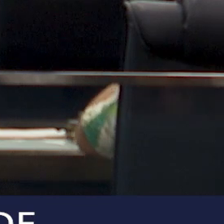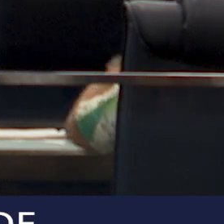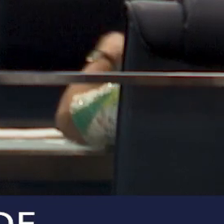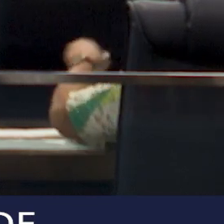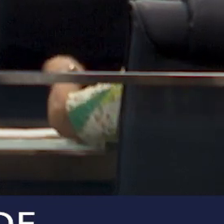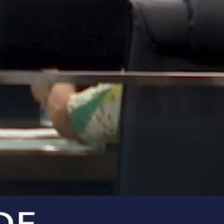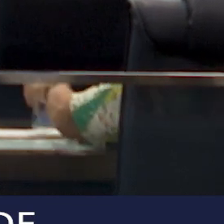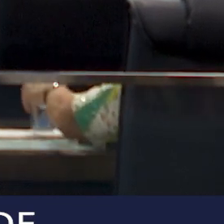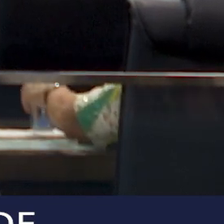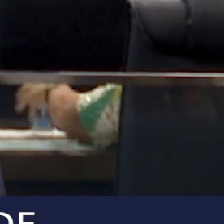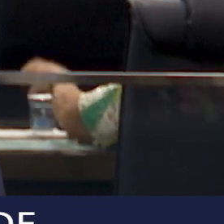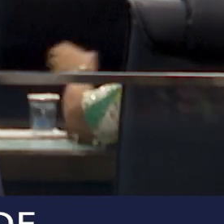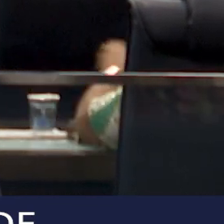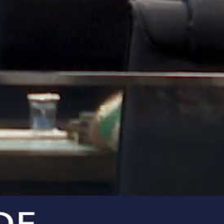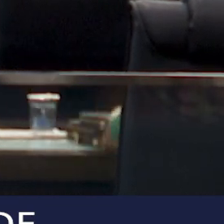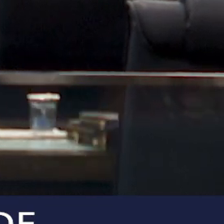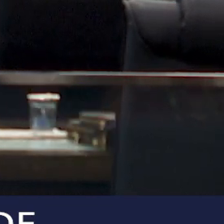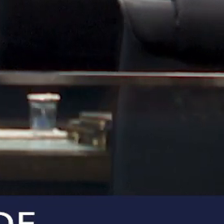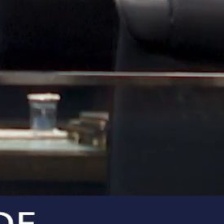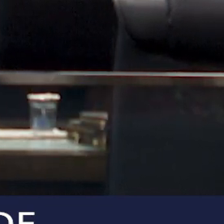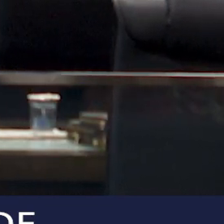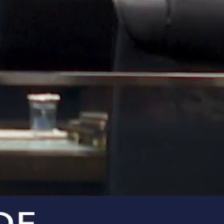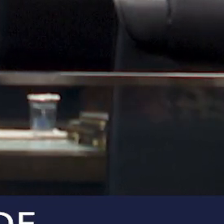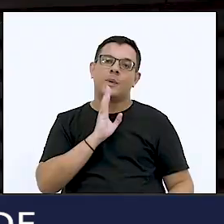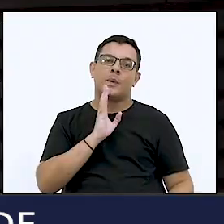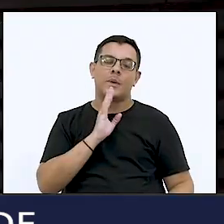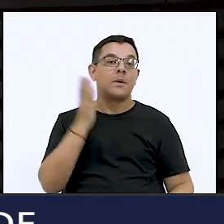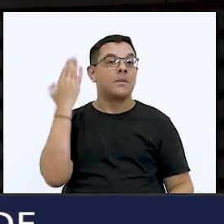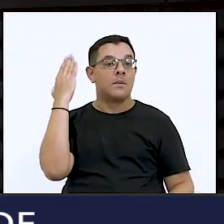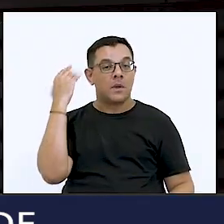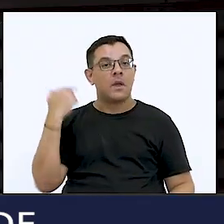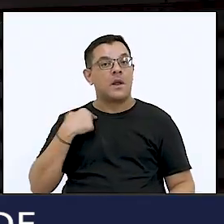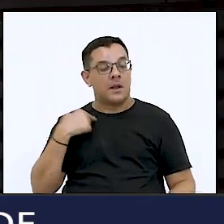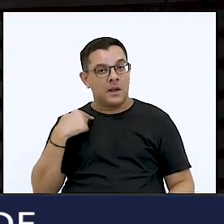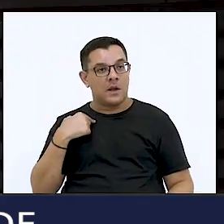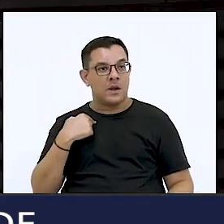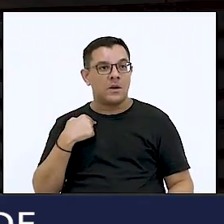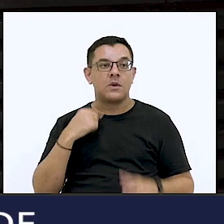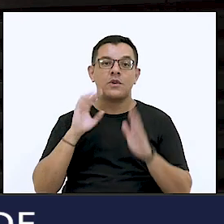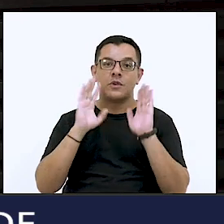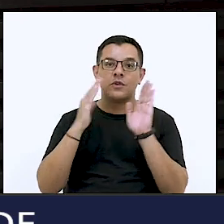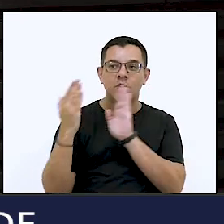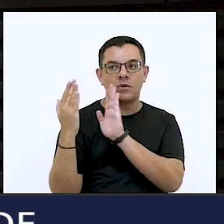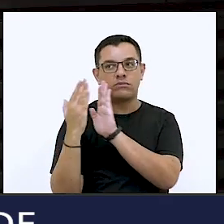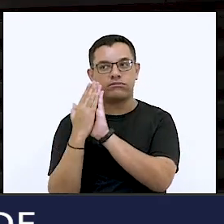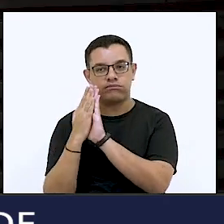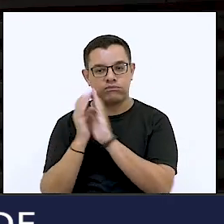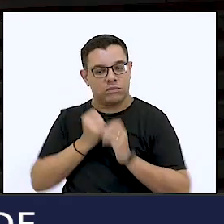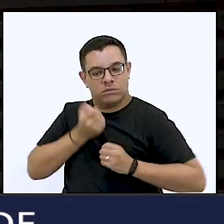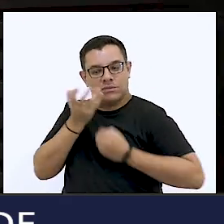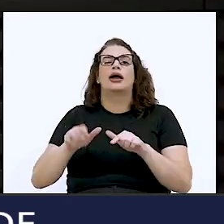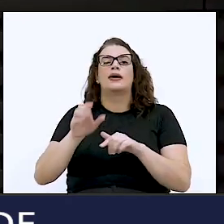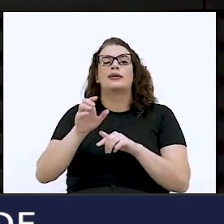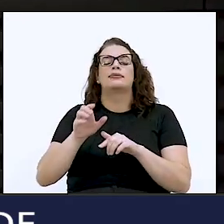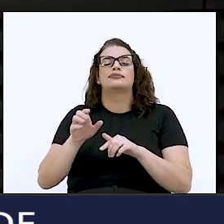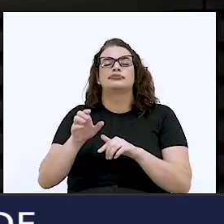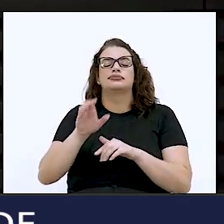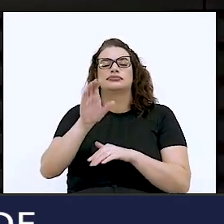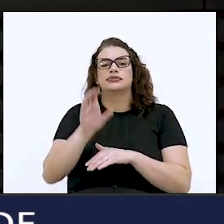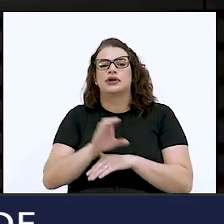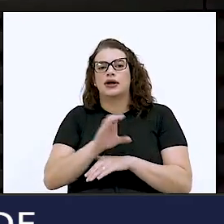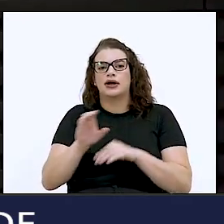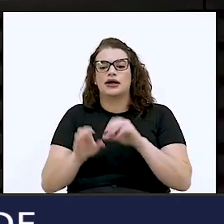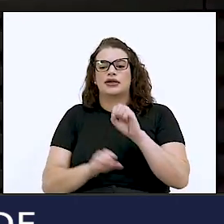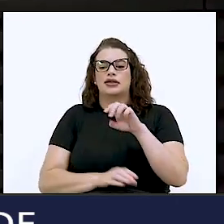muito importante entregar esse título cidadão ao padre Marcos Vinícius. A sessão solene de entrega ao título contou ainda com a participação